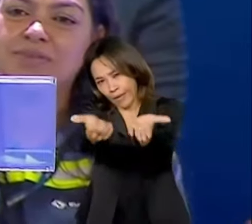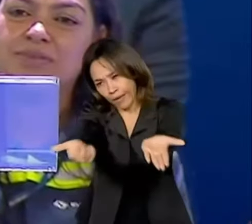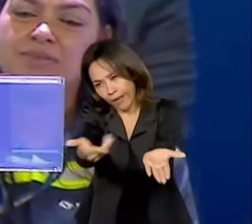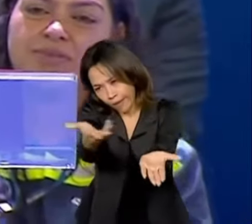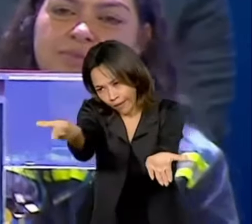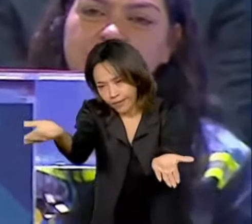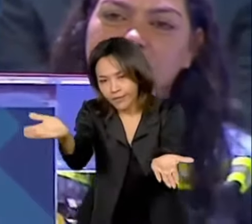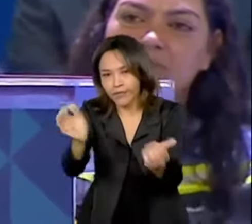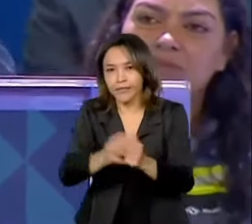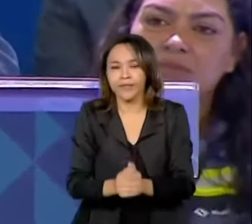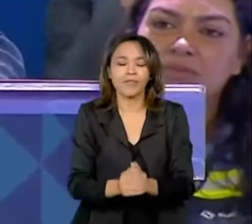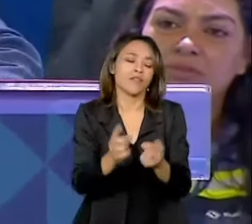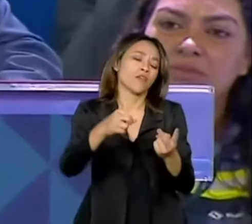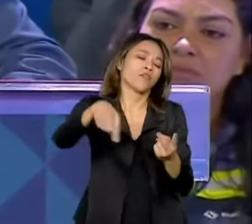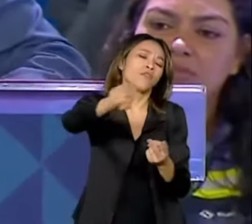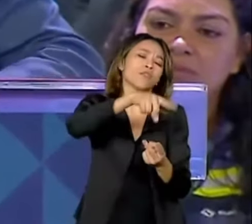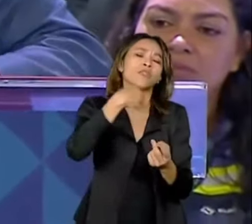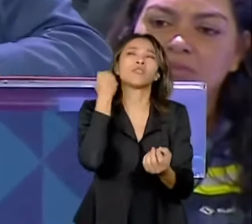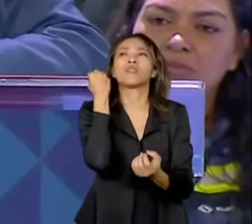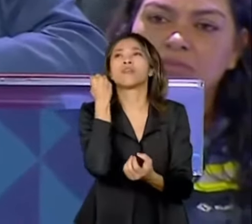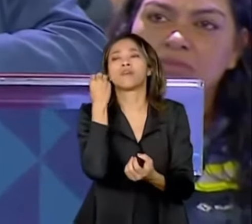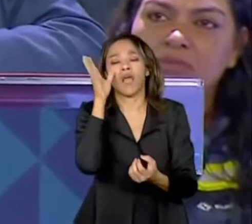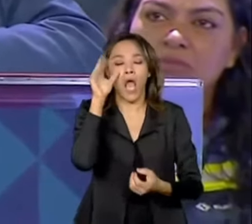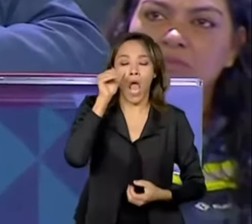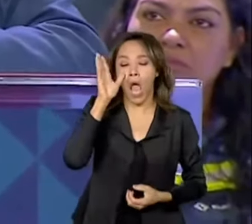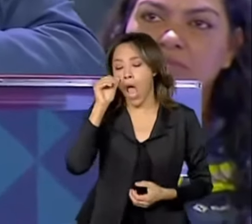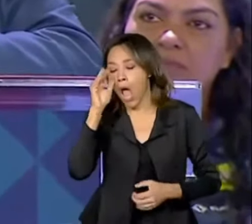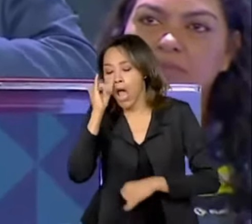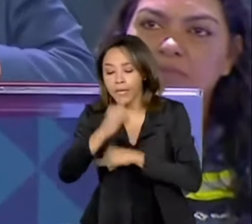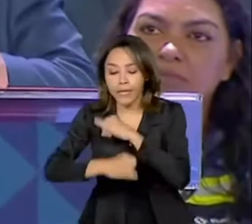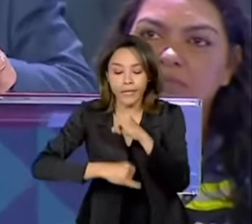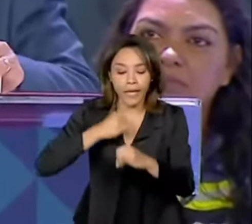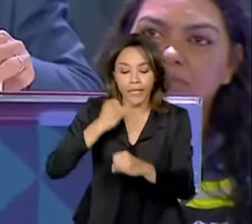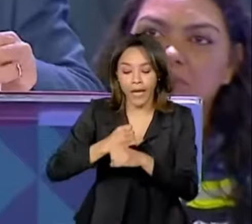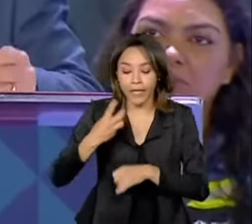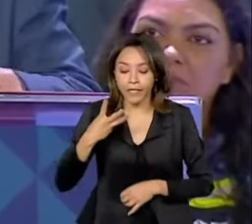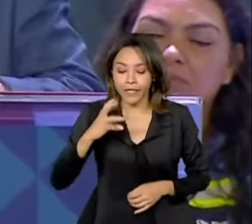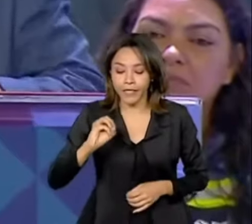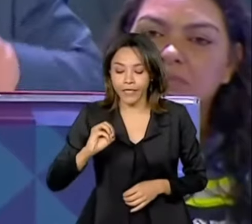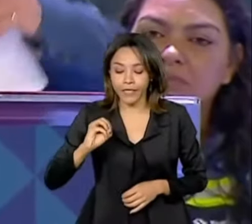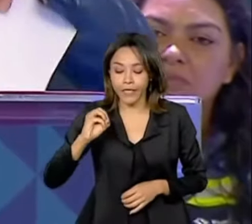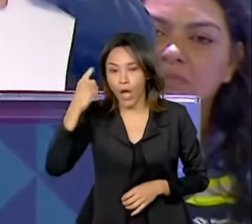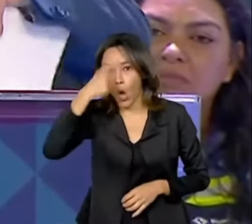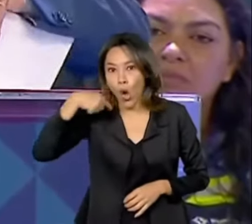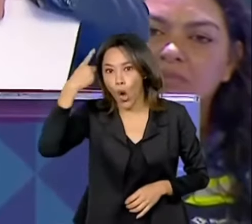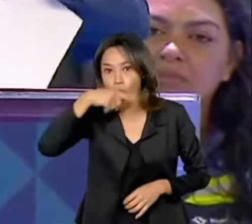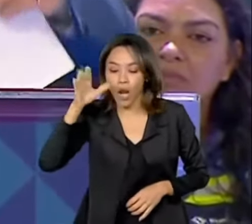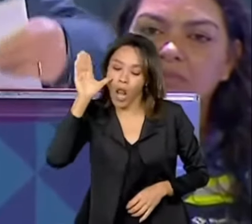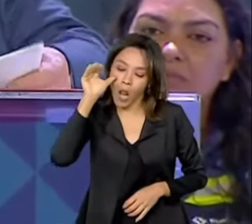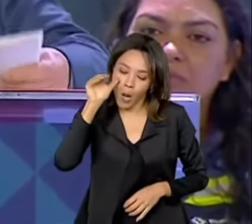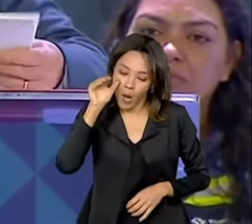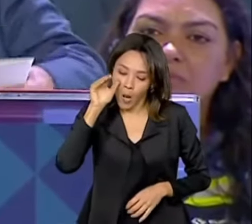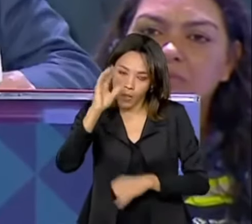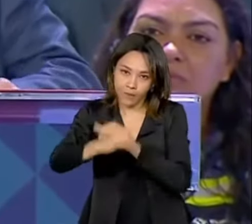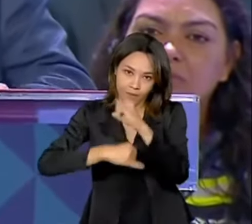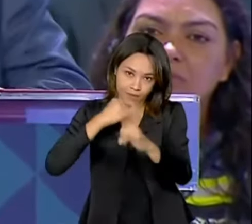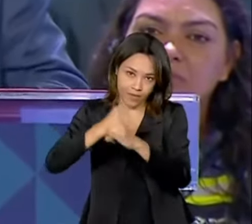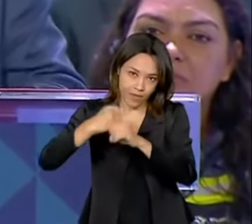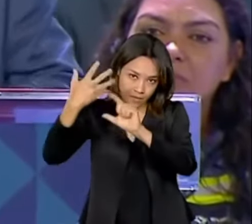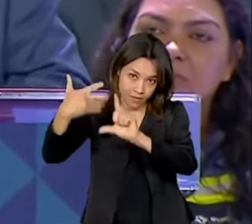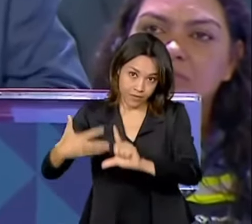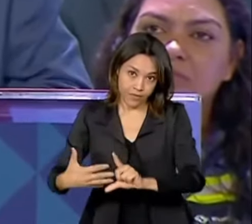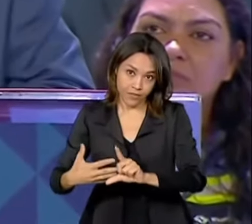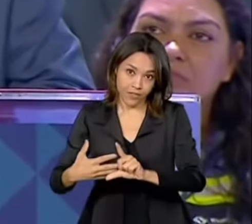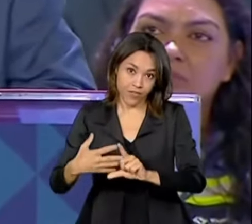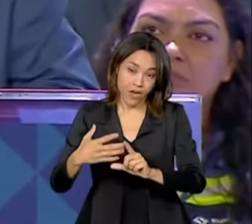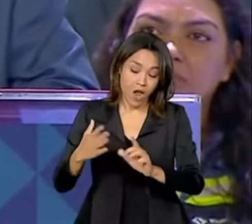que viajam na internet, passam 30 horas por dia na internet, uma parte